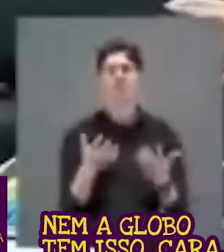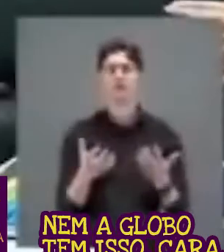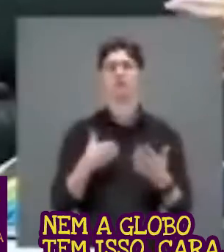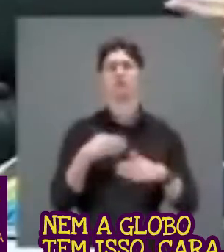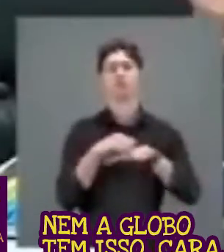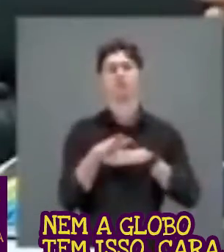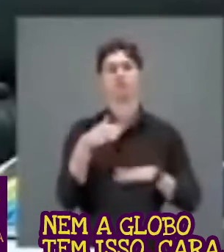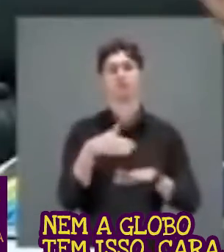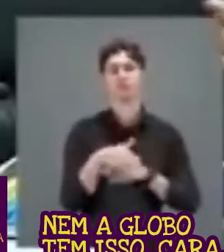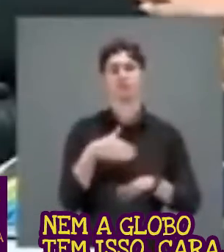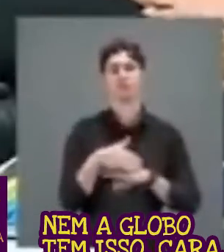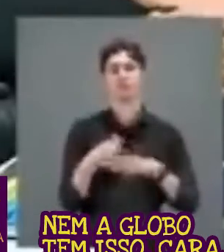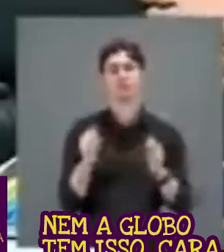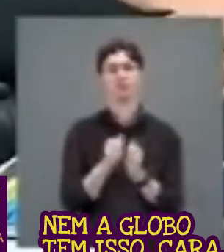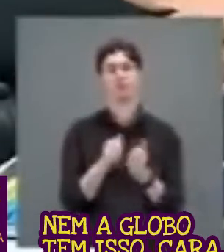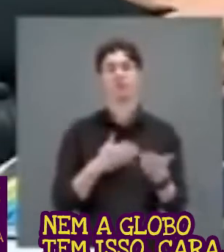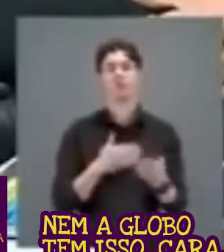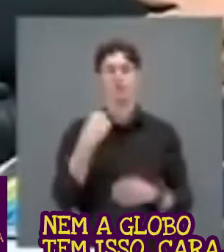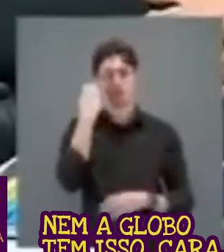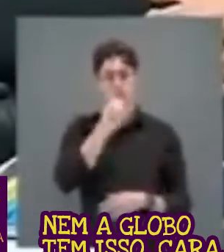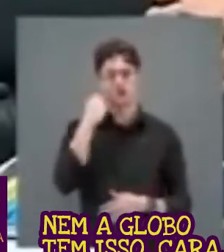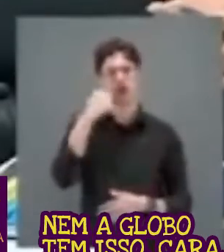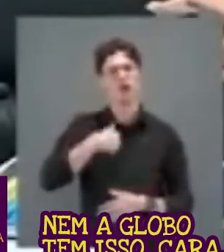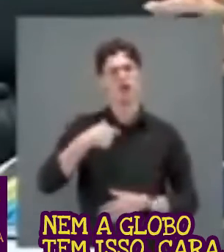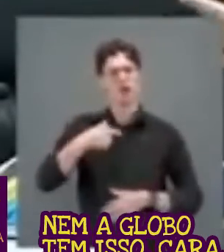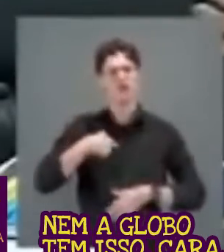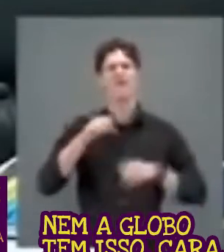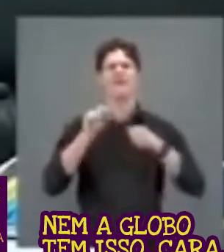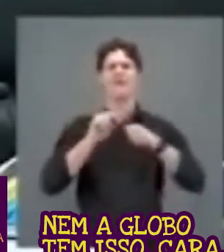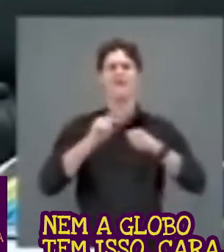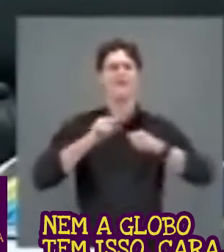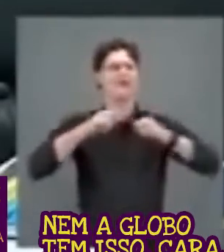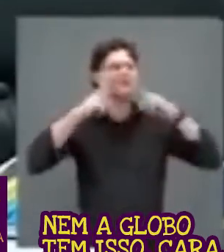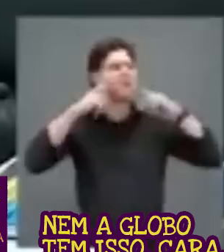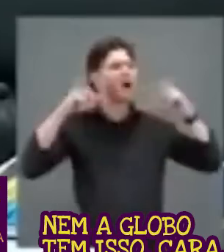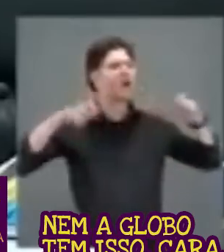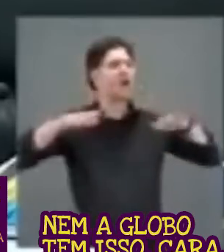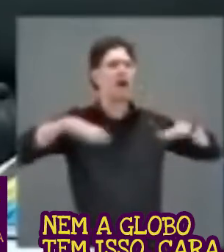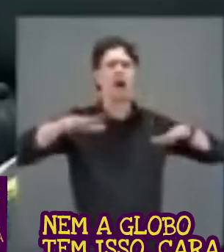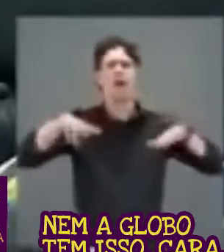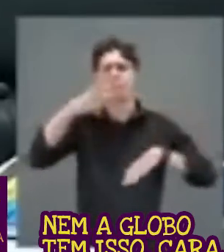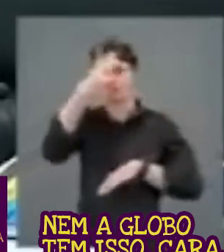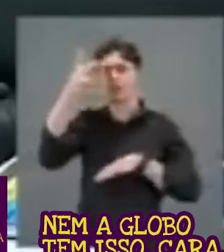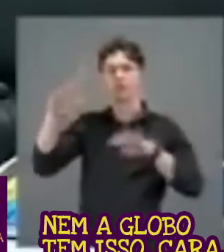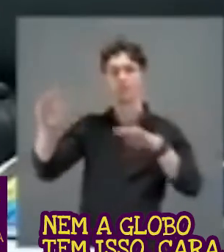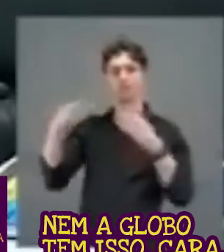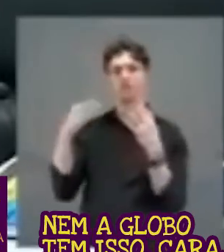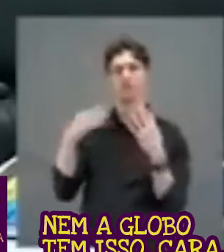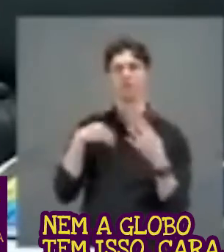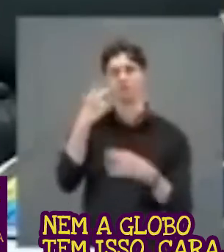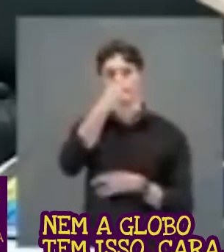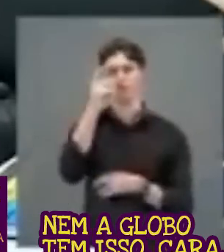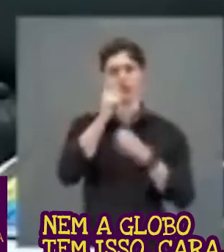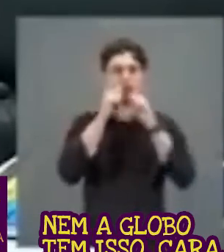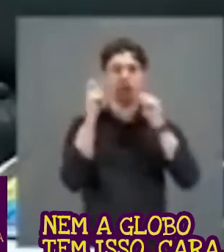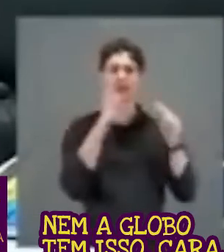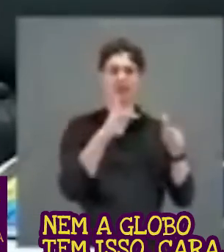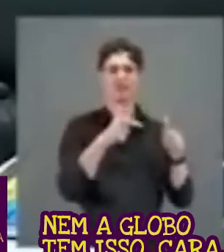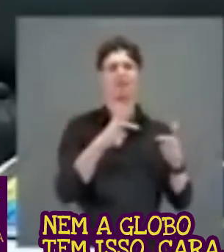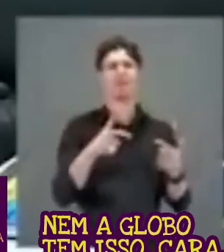parte disso é como eu sou uma Senadora barulhenta e e todo mundo ouve o que essa Senadora fala para criticar